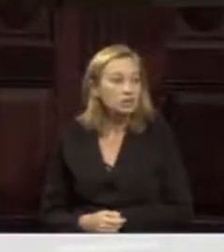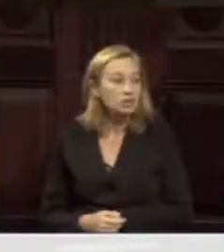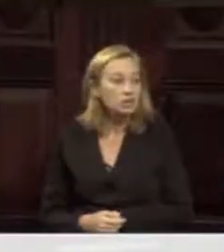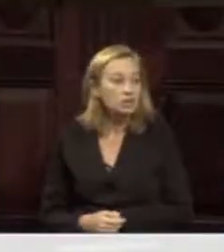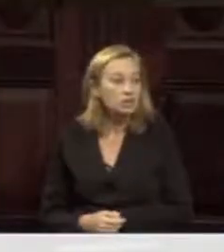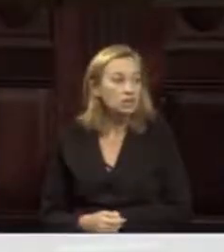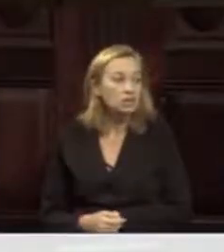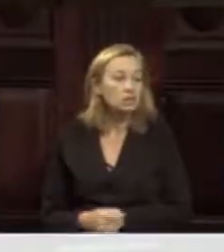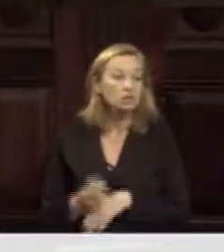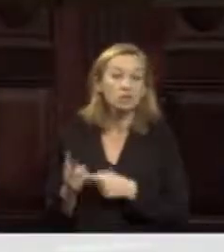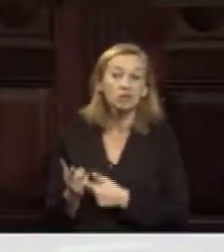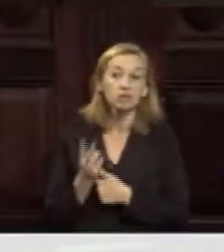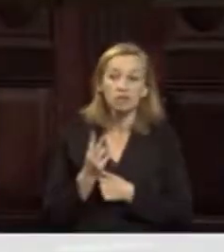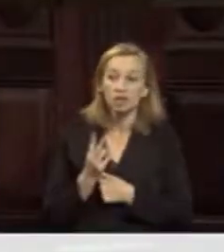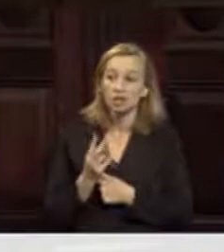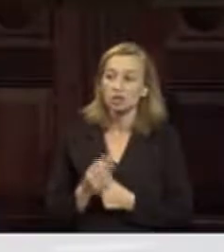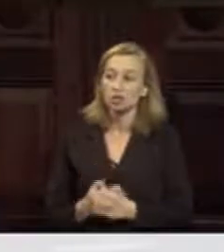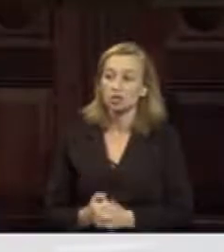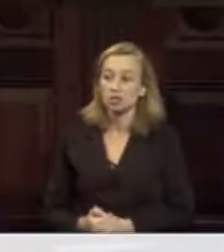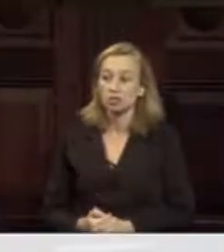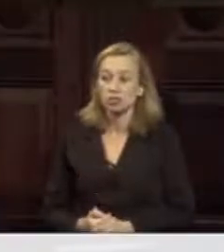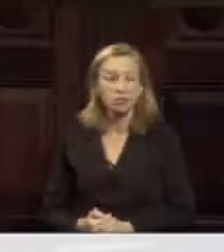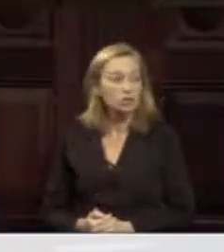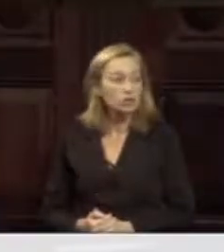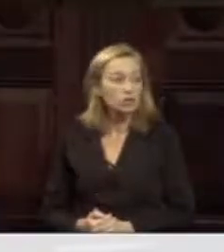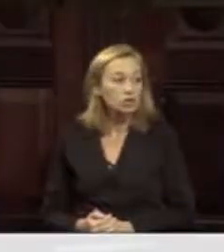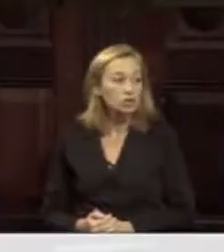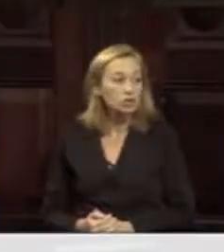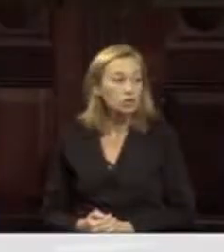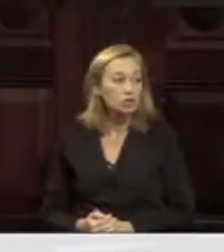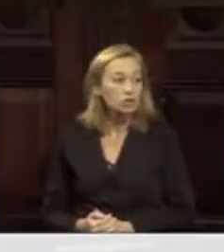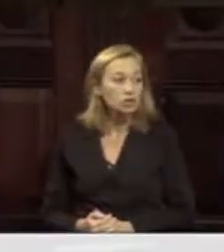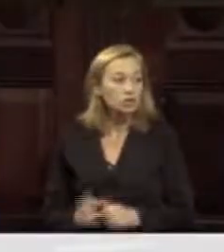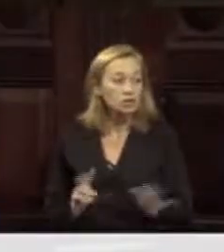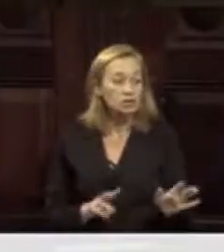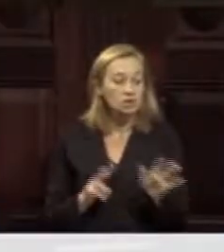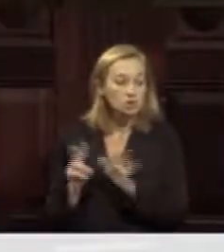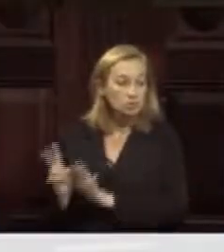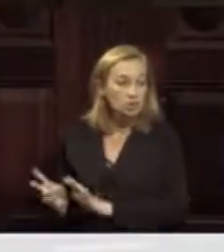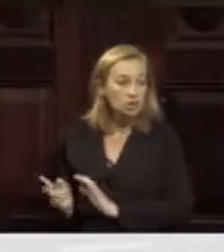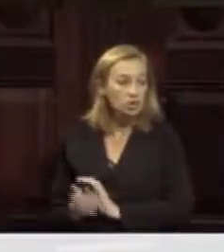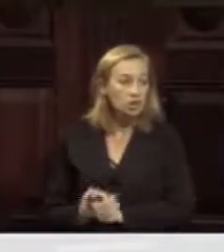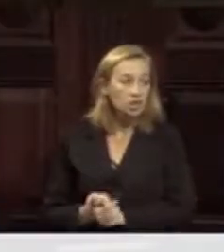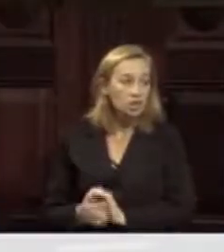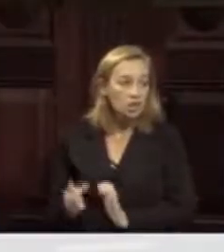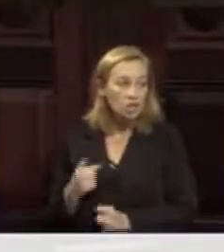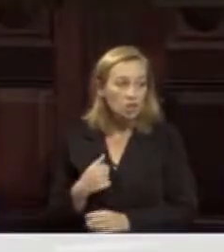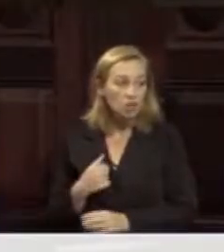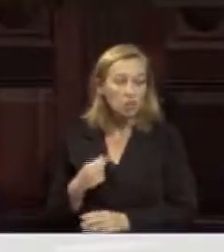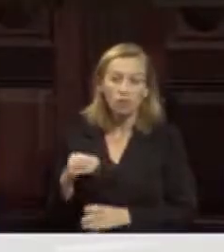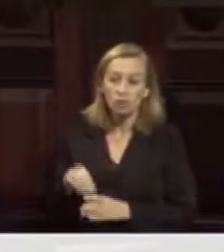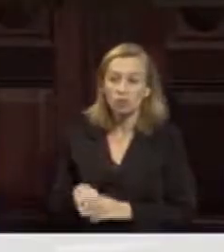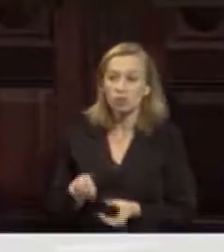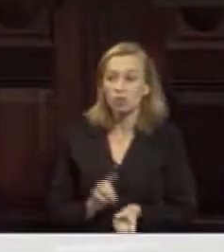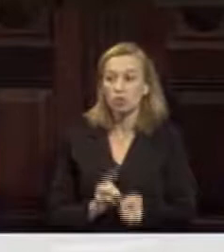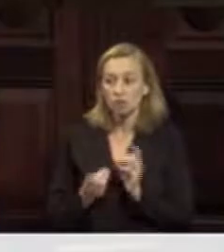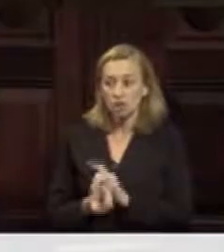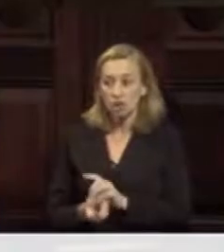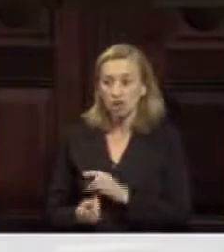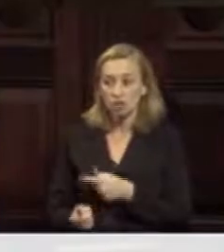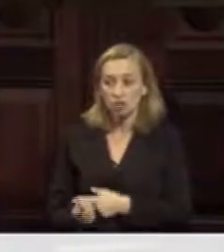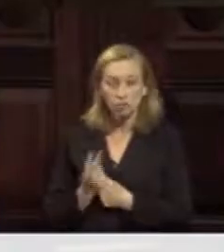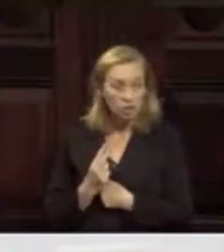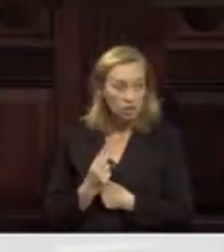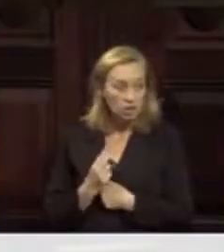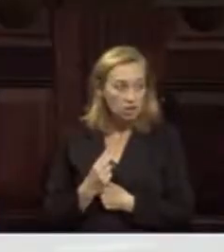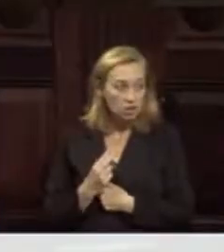dos empréstimos. Nós recebemos aqui essa semana, e eu quero dizer que votei contrário ao empréstimo que